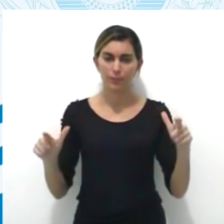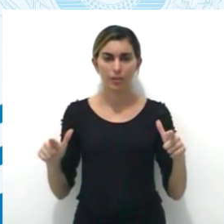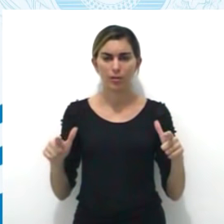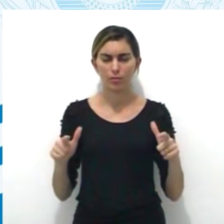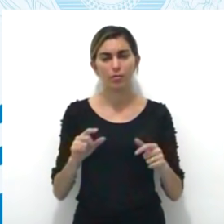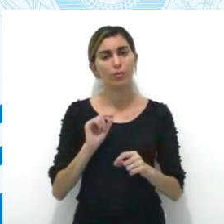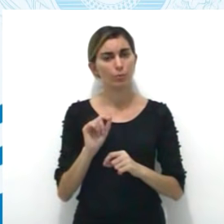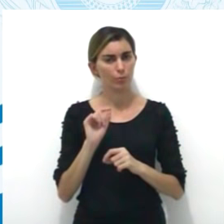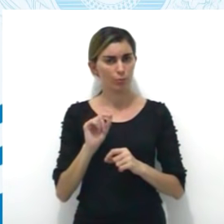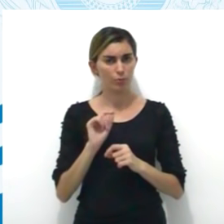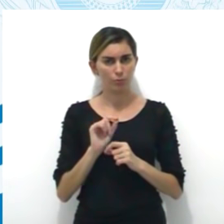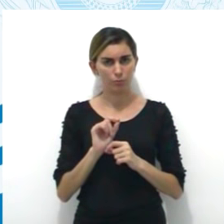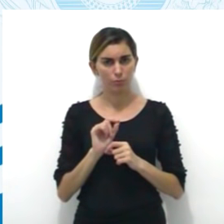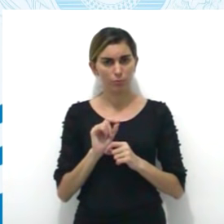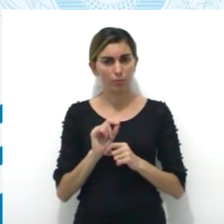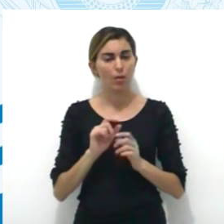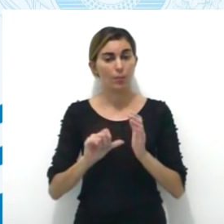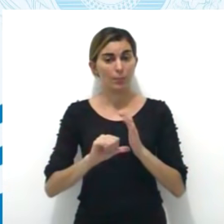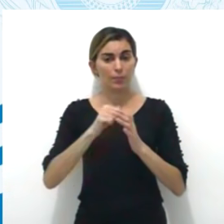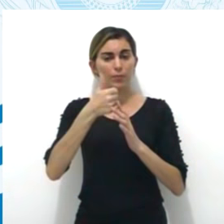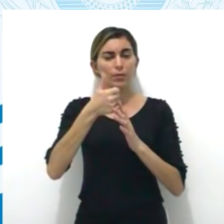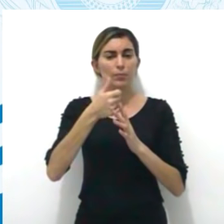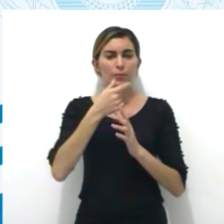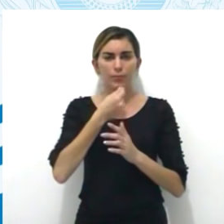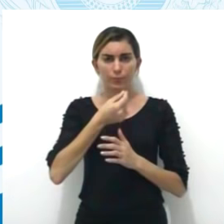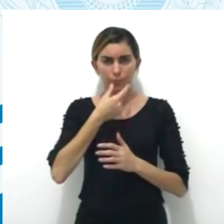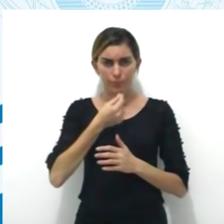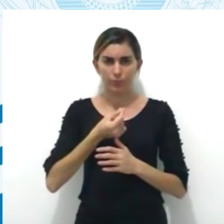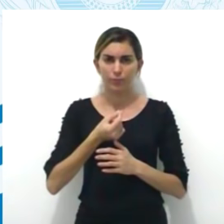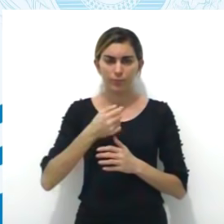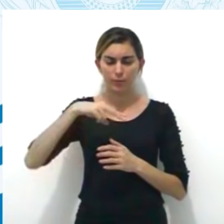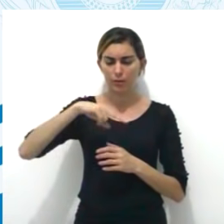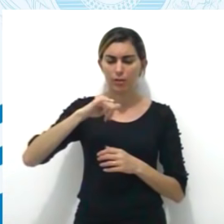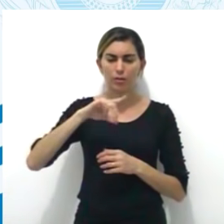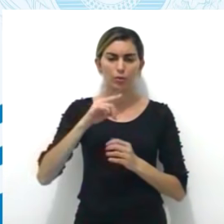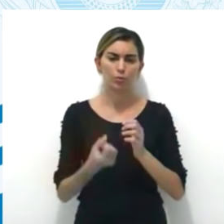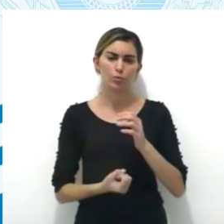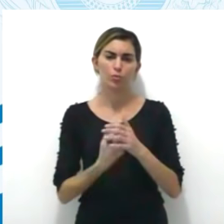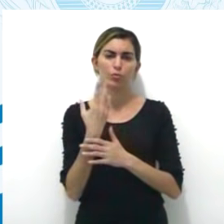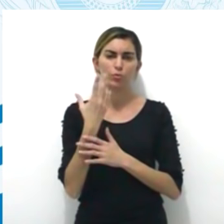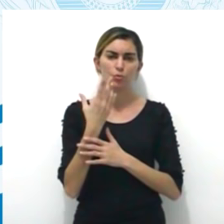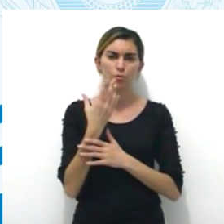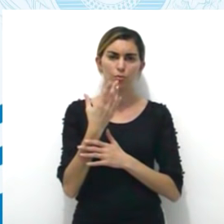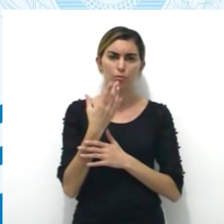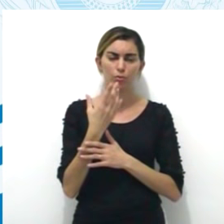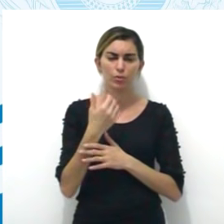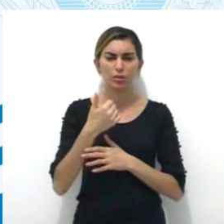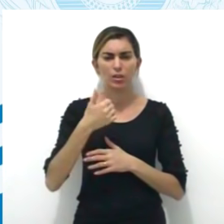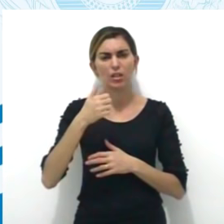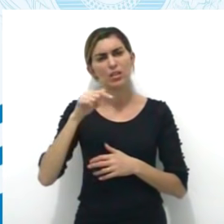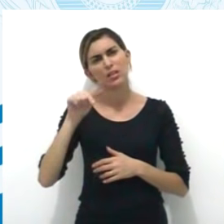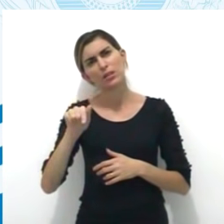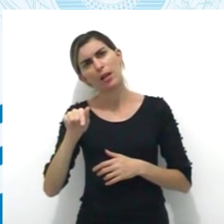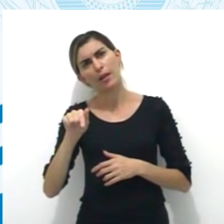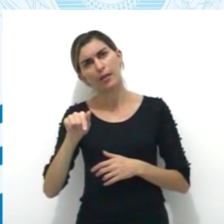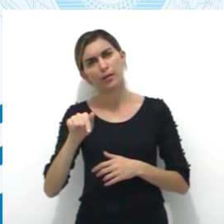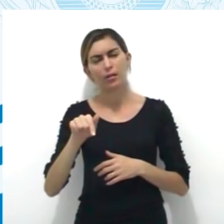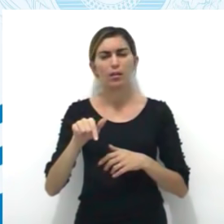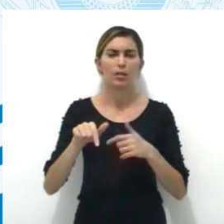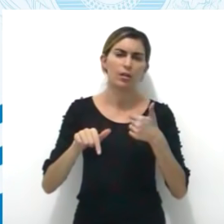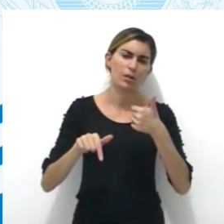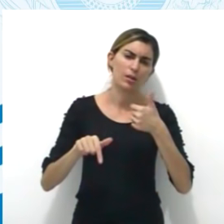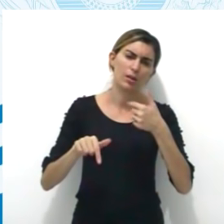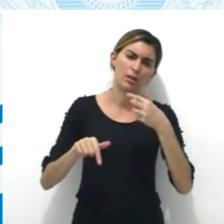maioria considerou que o primeiro hominídeo surgiu entre